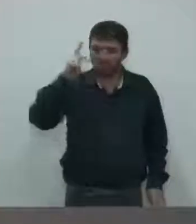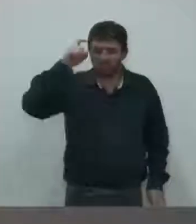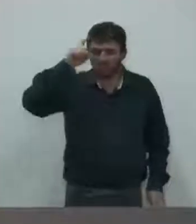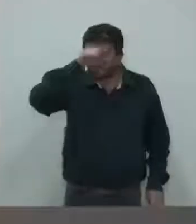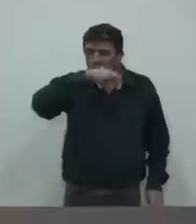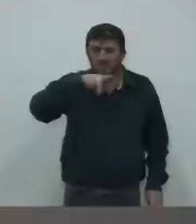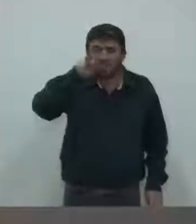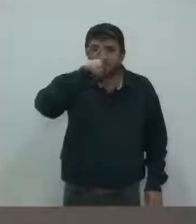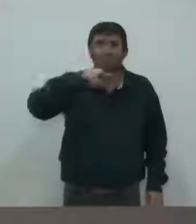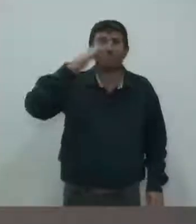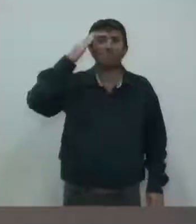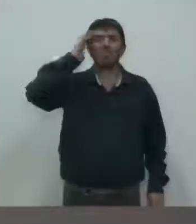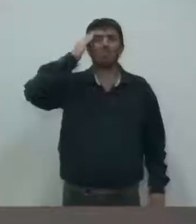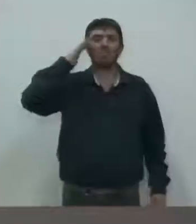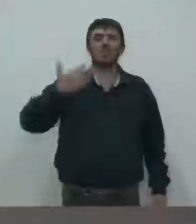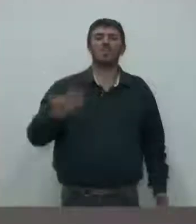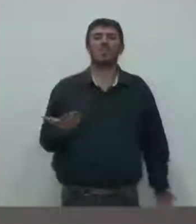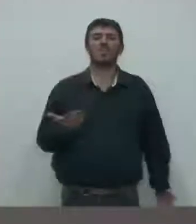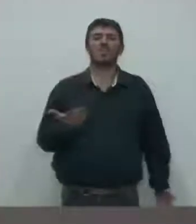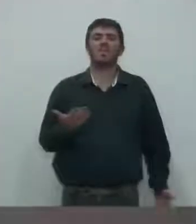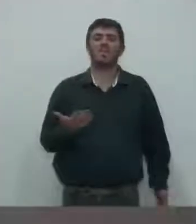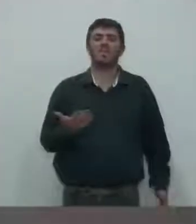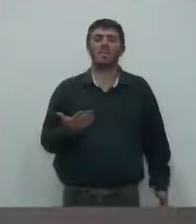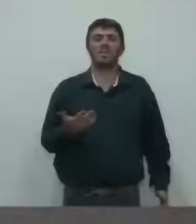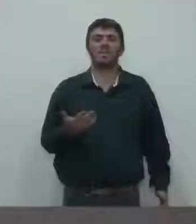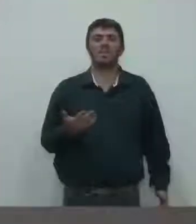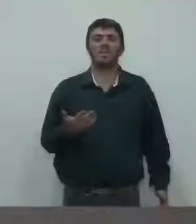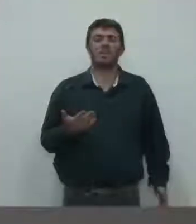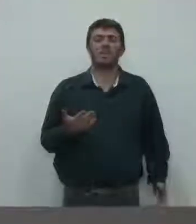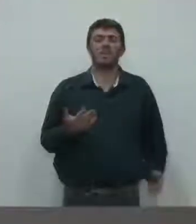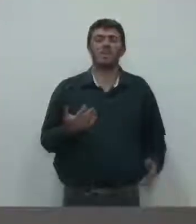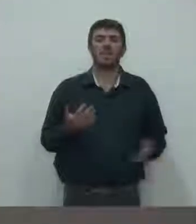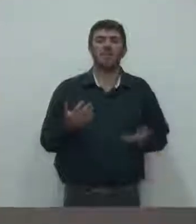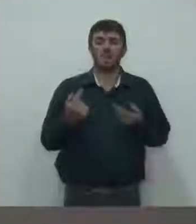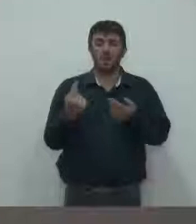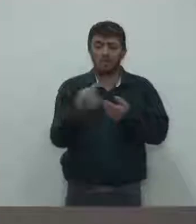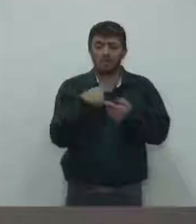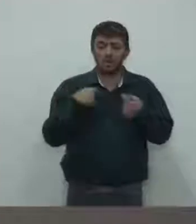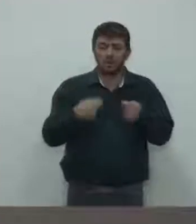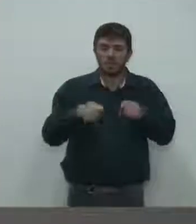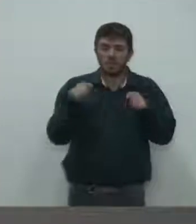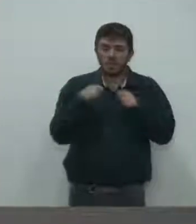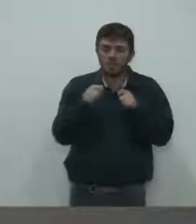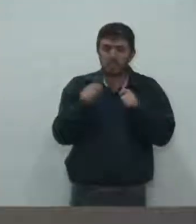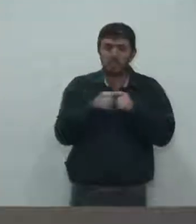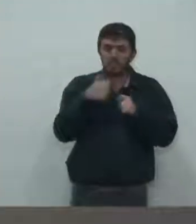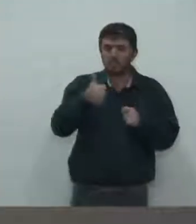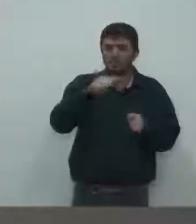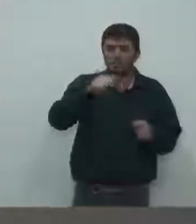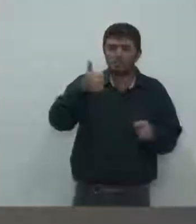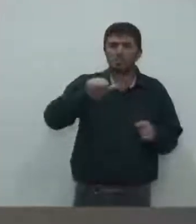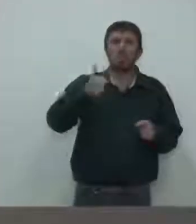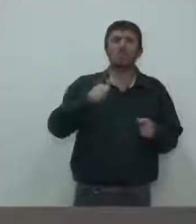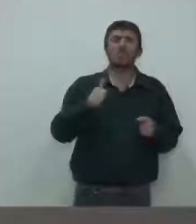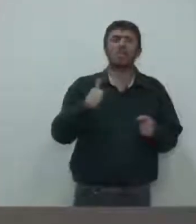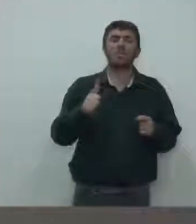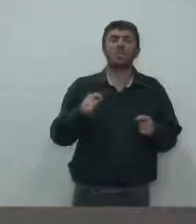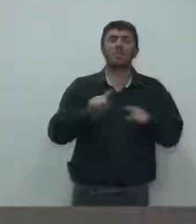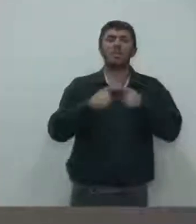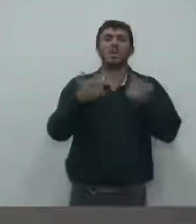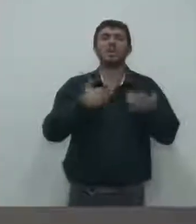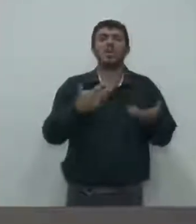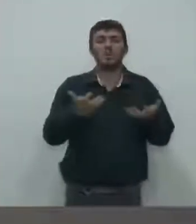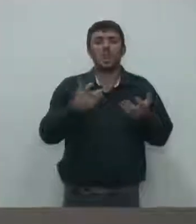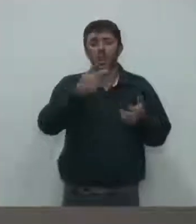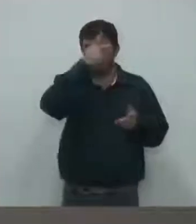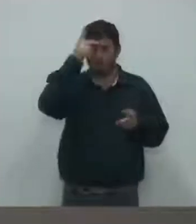da prefeitura. Você quer fazer qualquer análise lá? A gente faz porque é nossa obrigação. Eu não estou aqui me eximindo, mas eu gostaria que a população